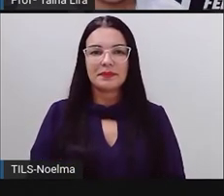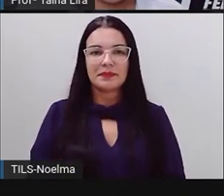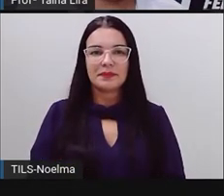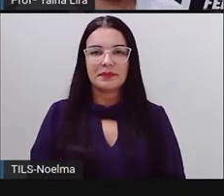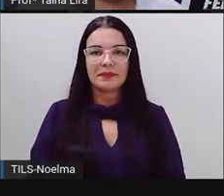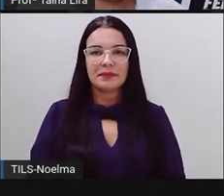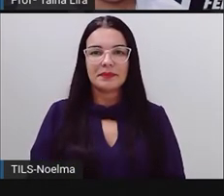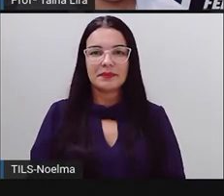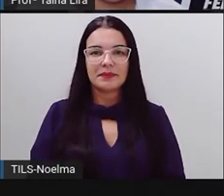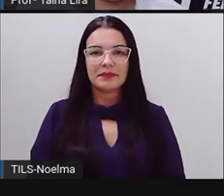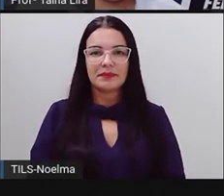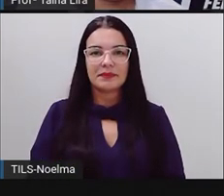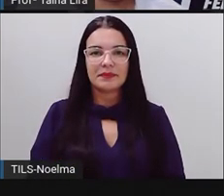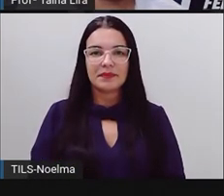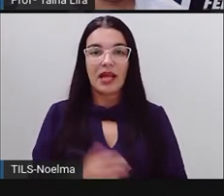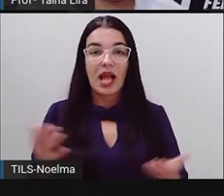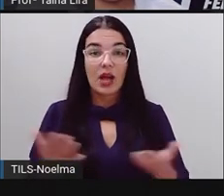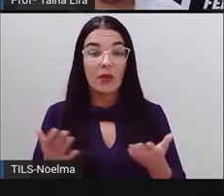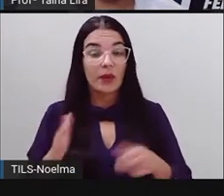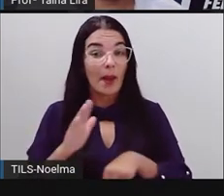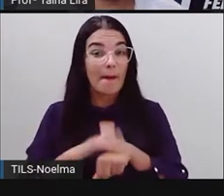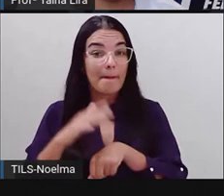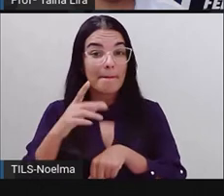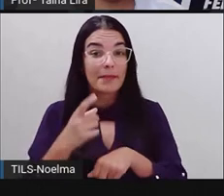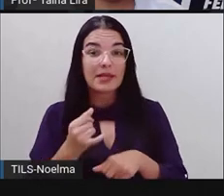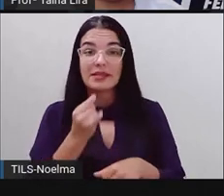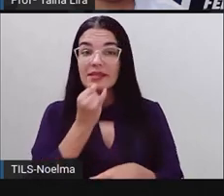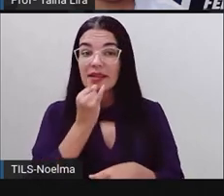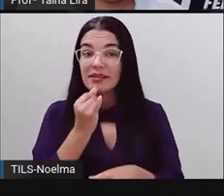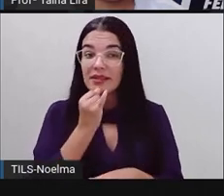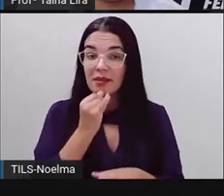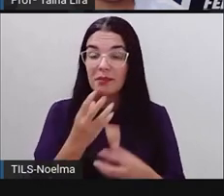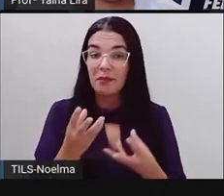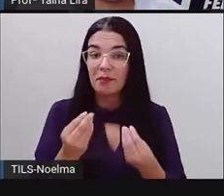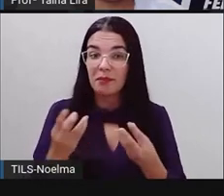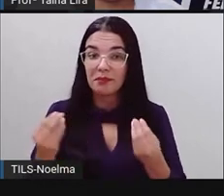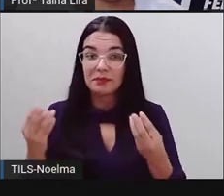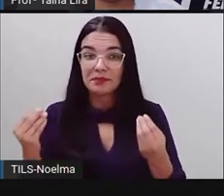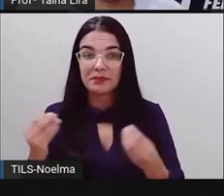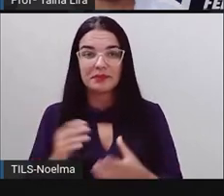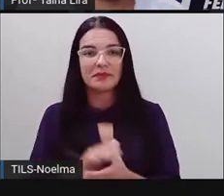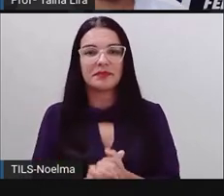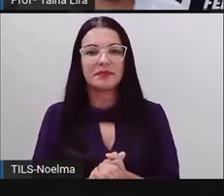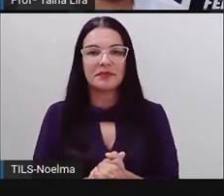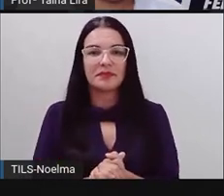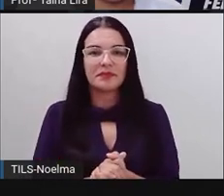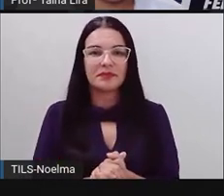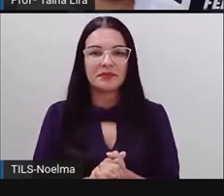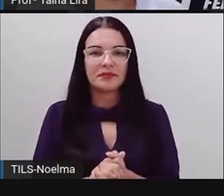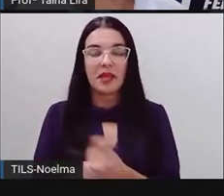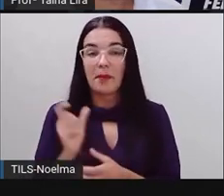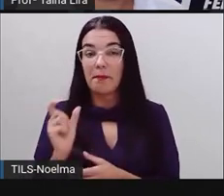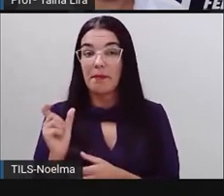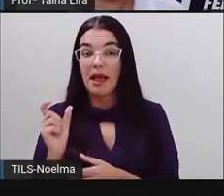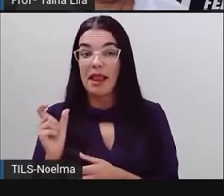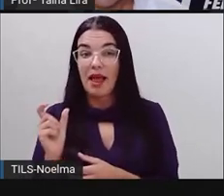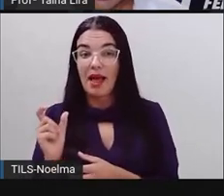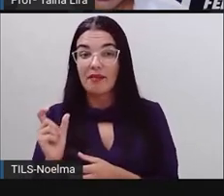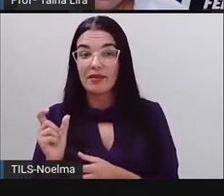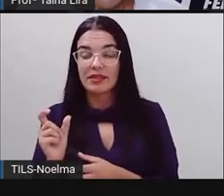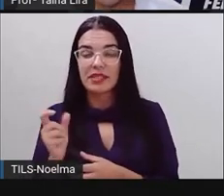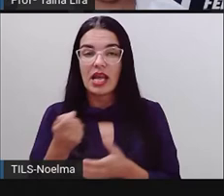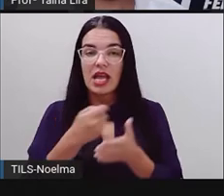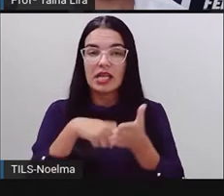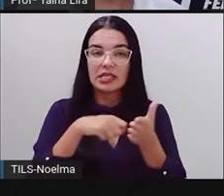E aí vai ver aqui mais exemplo só e é de palavras né